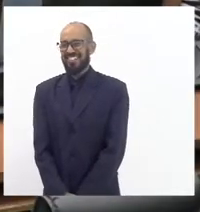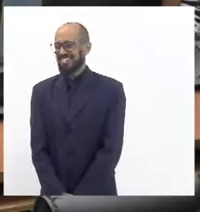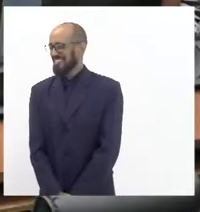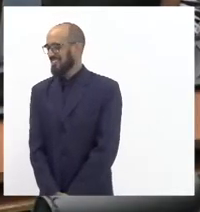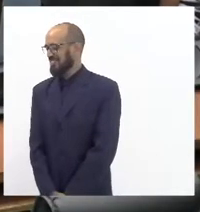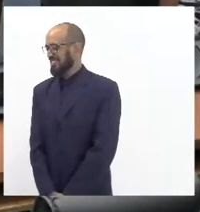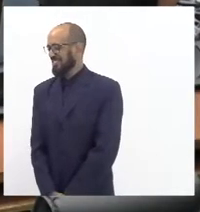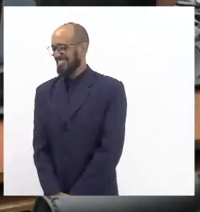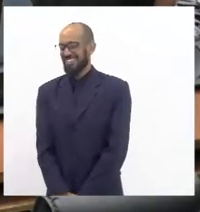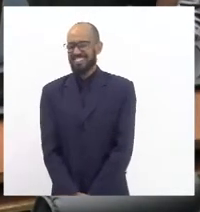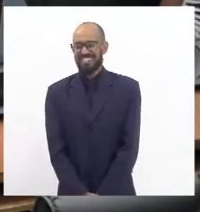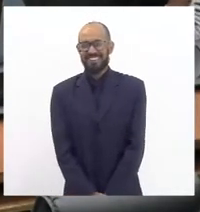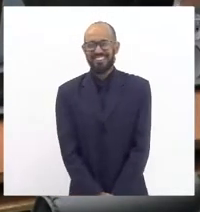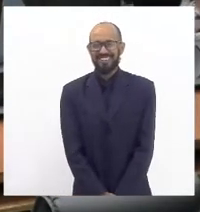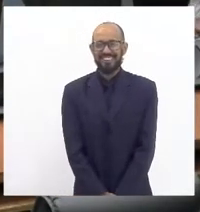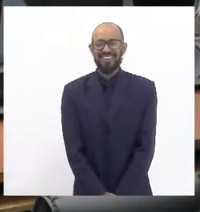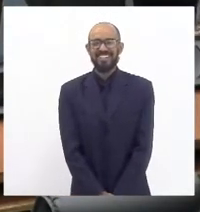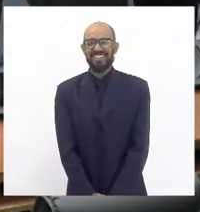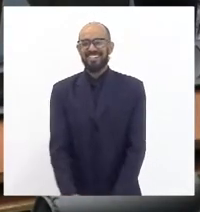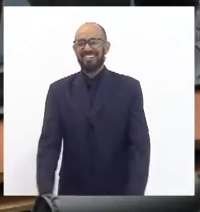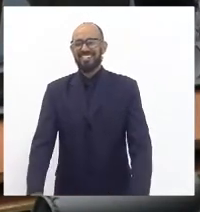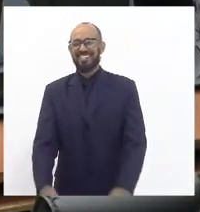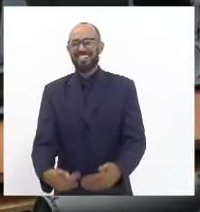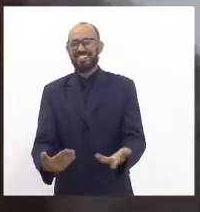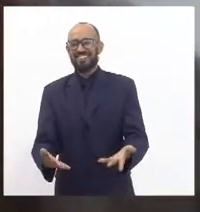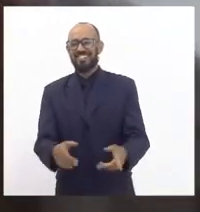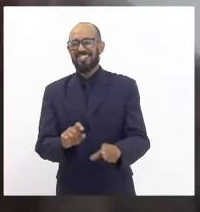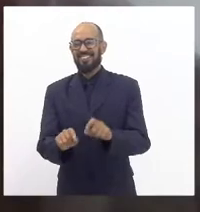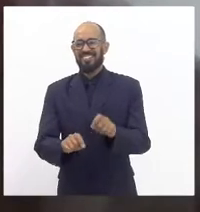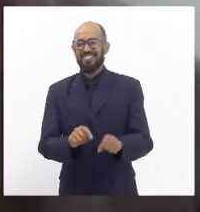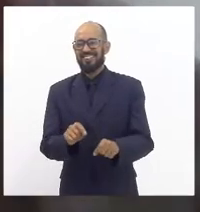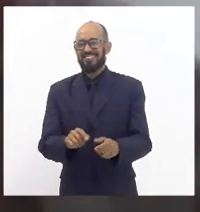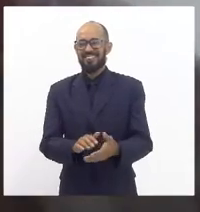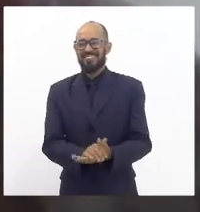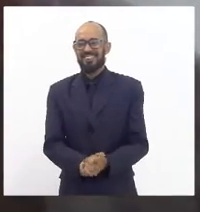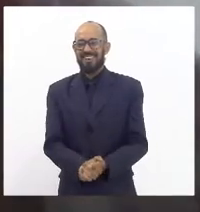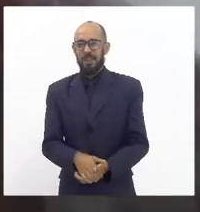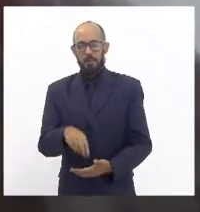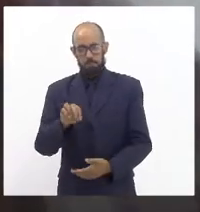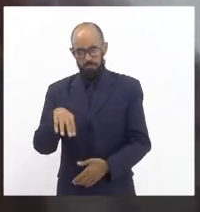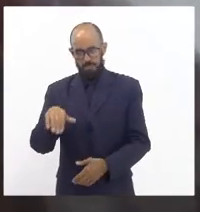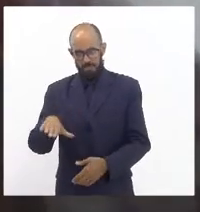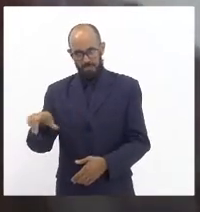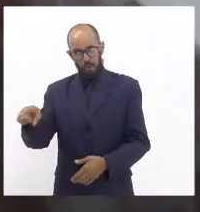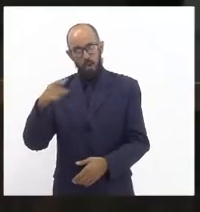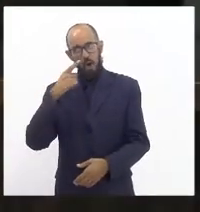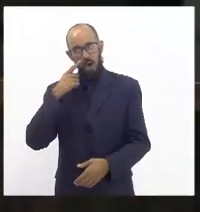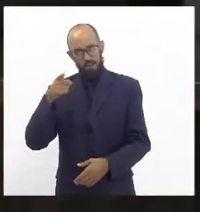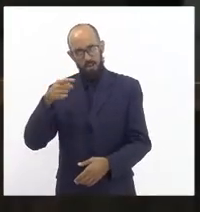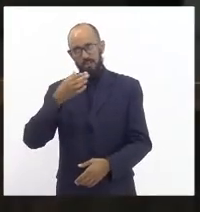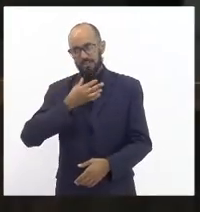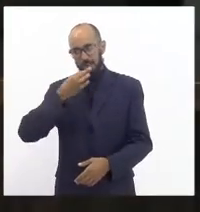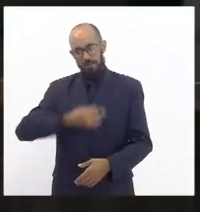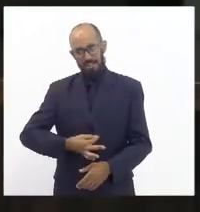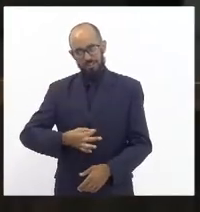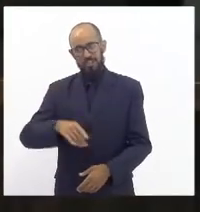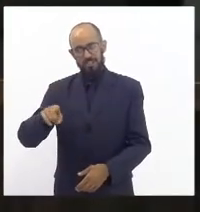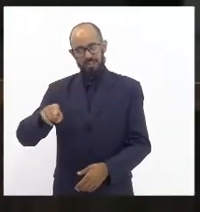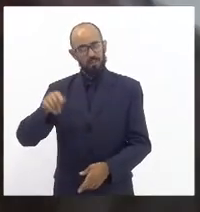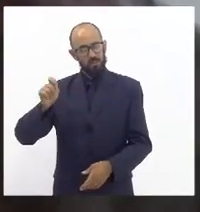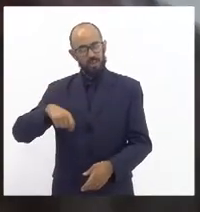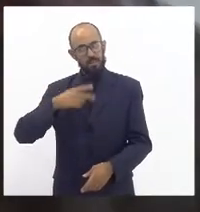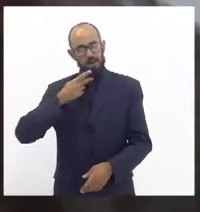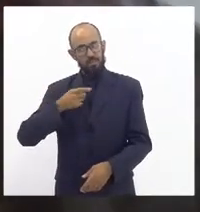e jajá o Mickey essa fui hoje em dia também o machista em que é por isso que eu não dá para